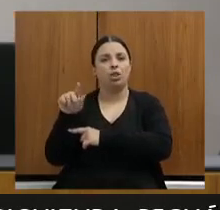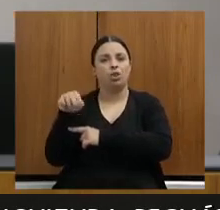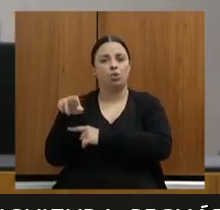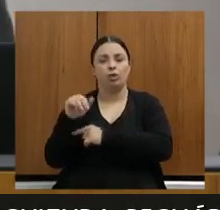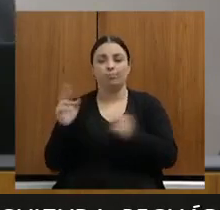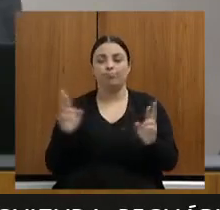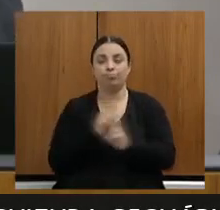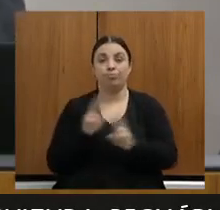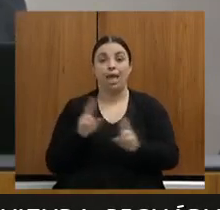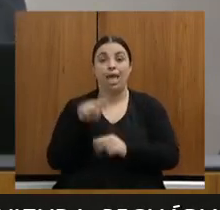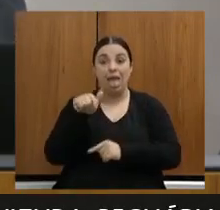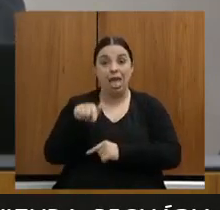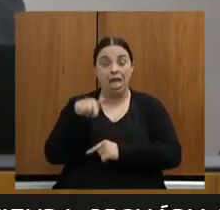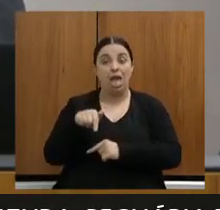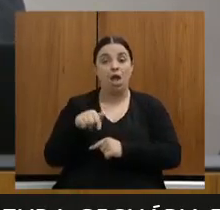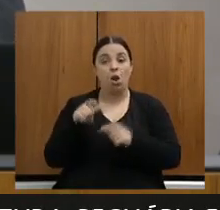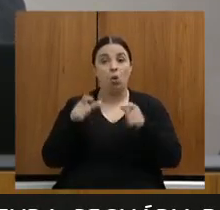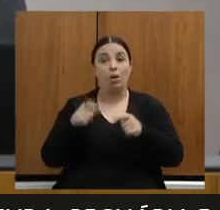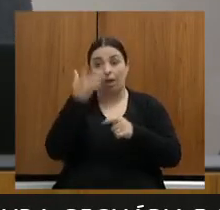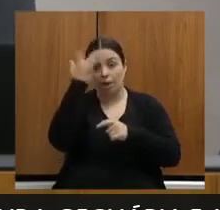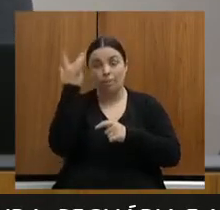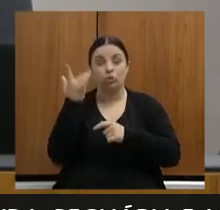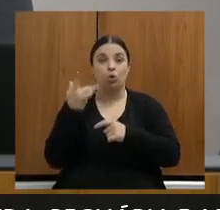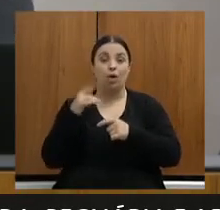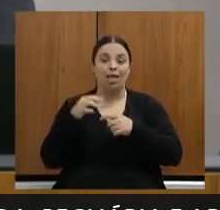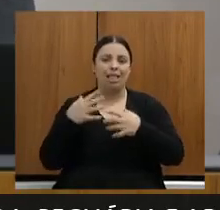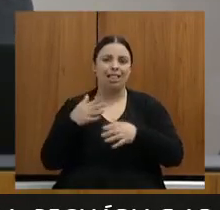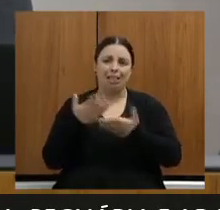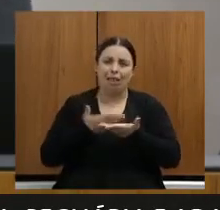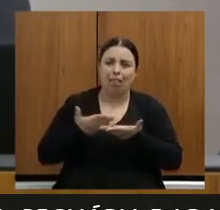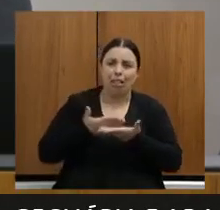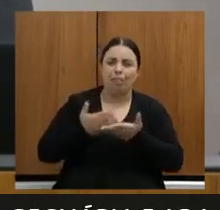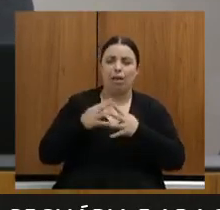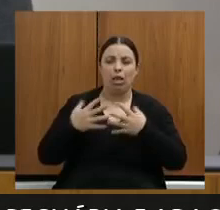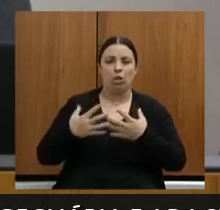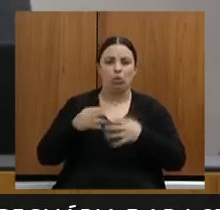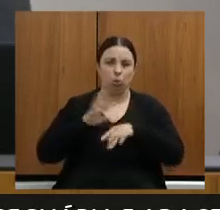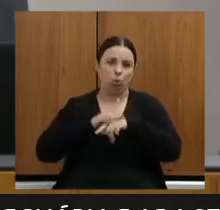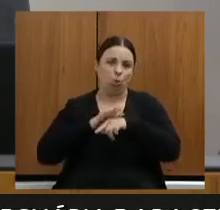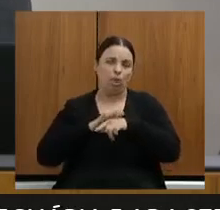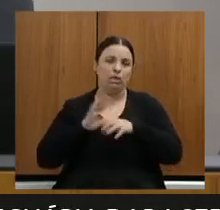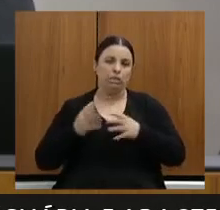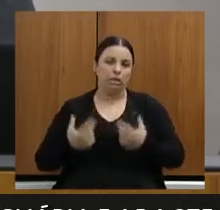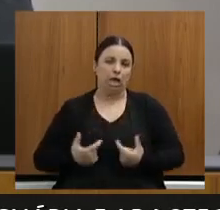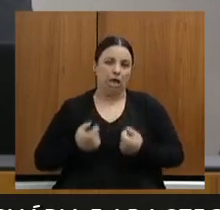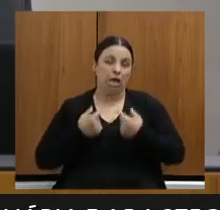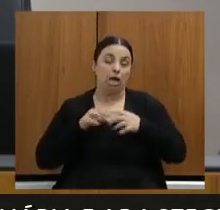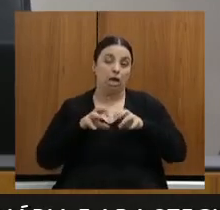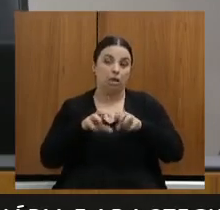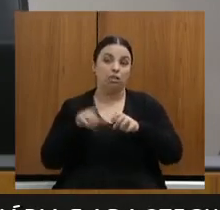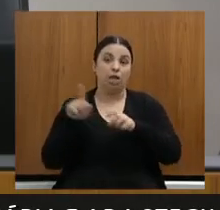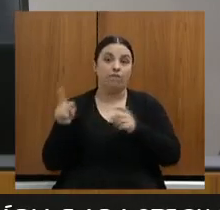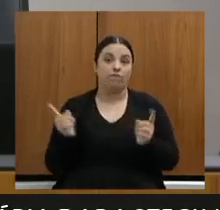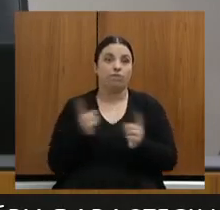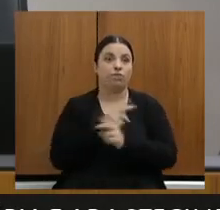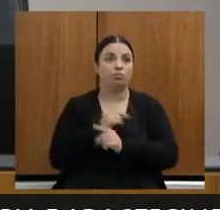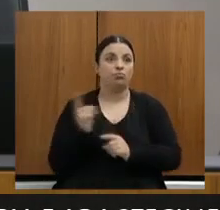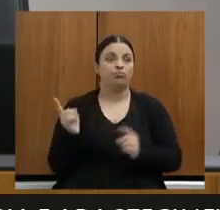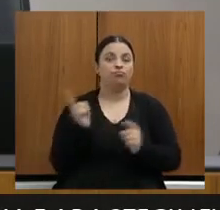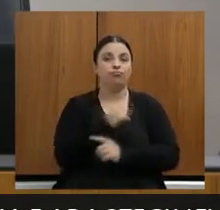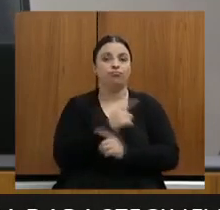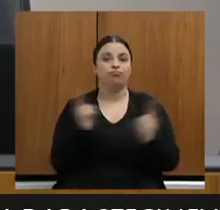em tratamento de câncer para o Hospital de Barretos que sai do Noroeste que sai do Triângulo Mineiro que sai do centro-oeste